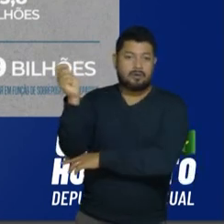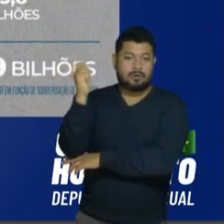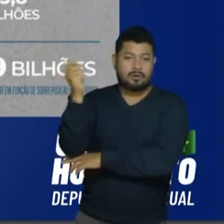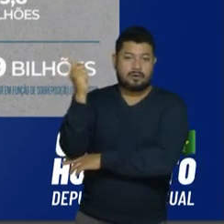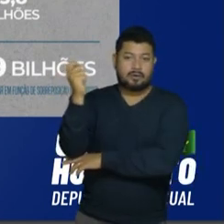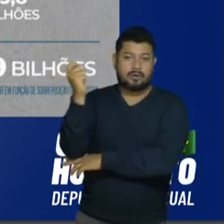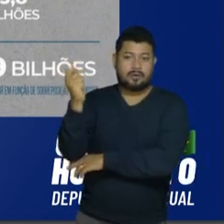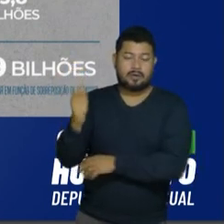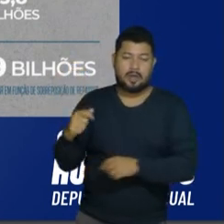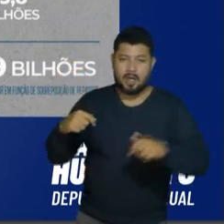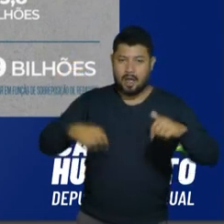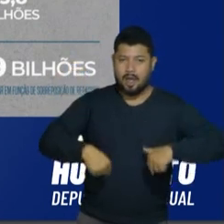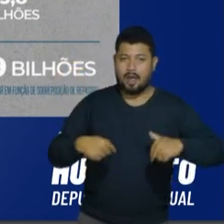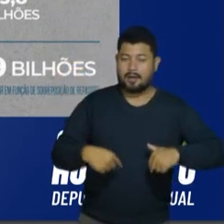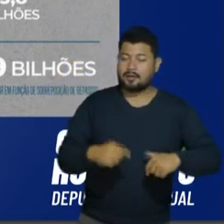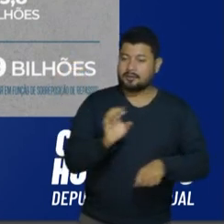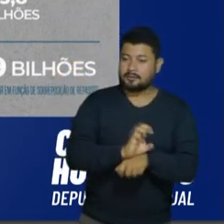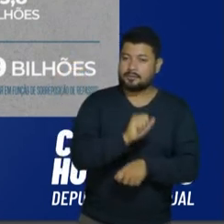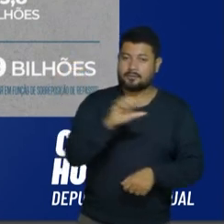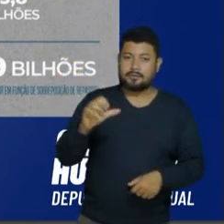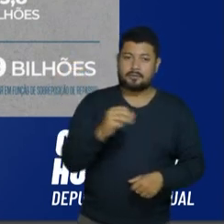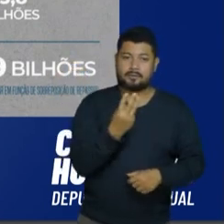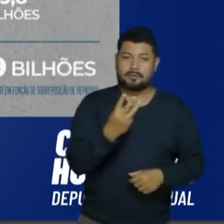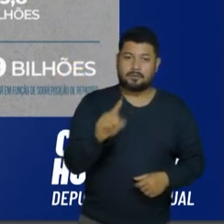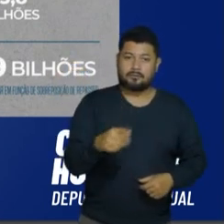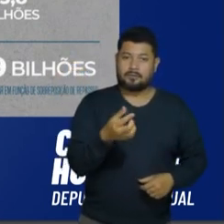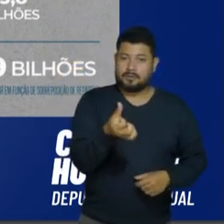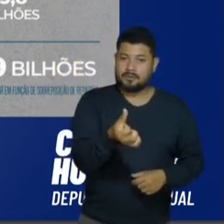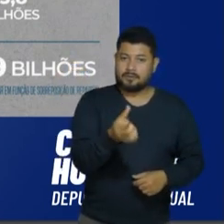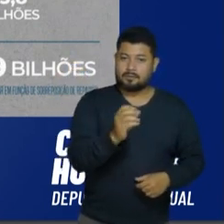nossas obras de infraestrutura para contenção de chuvas.